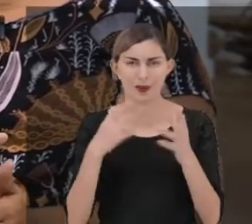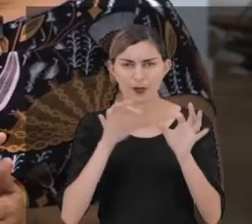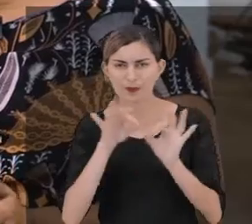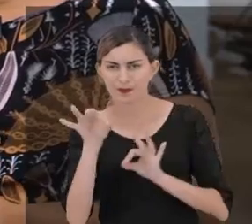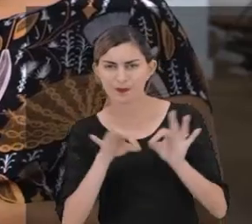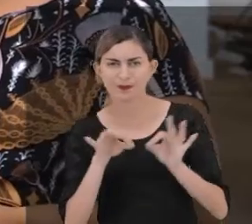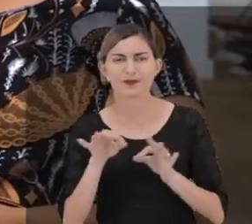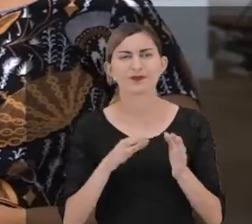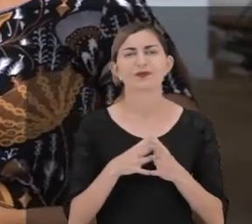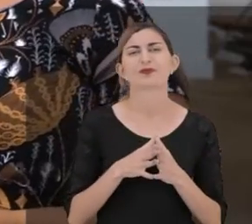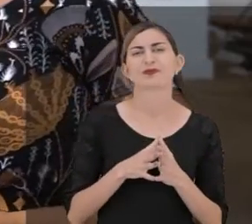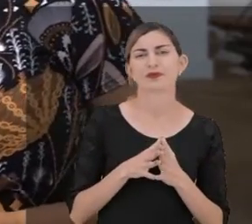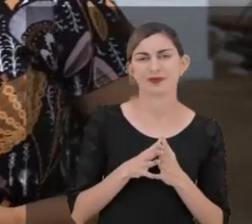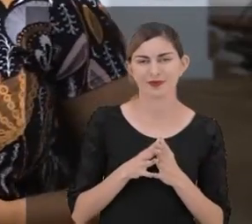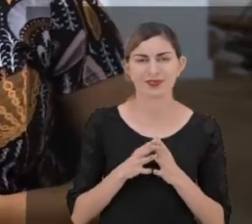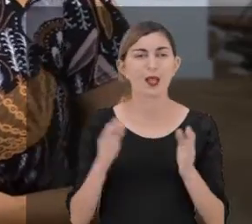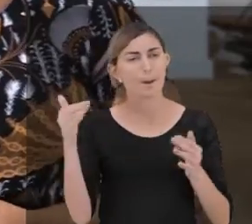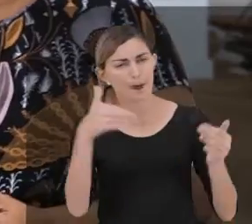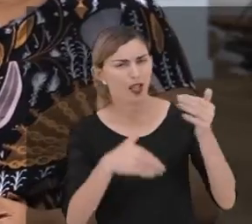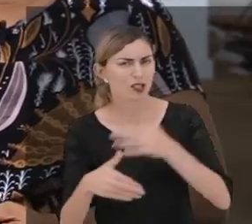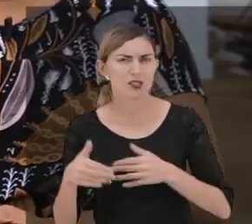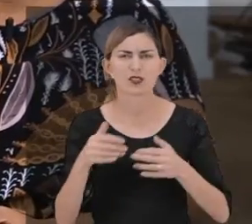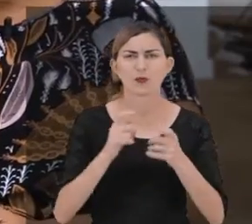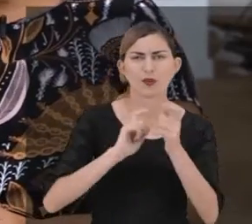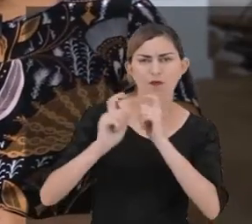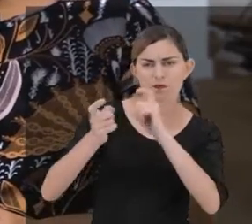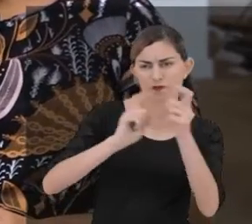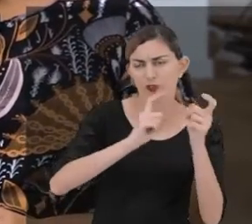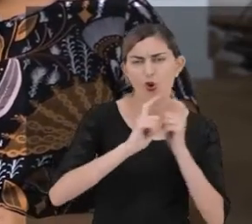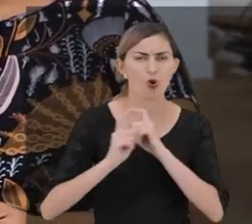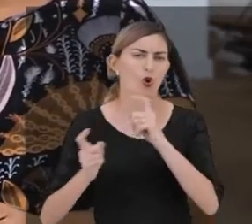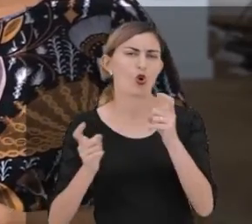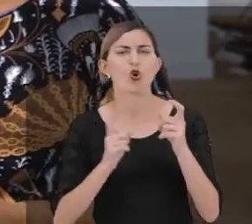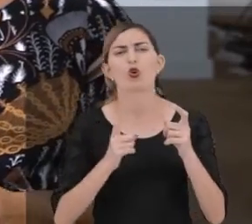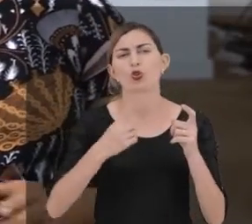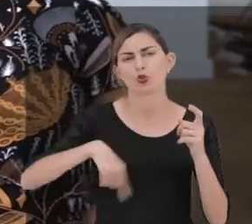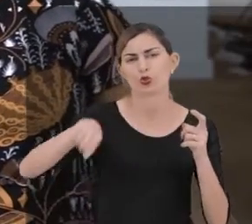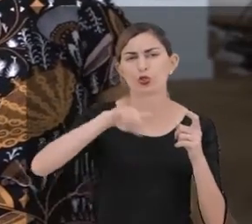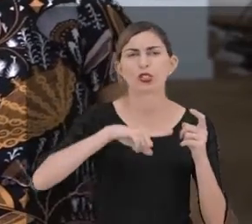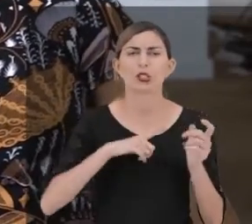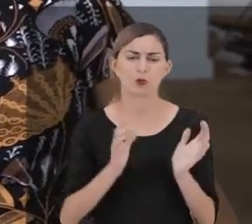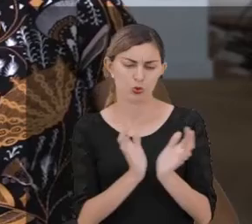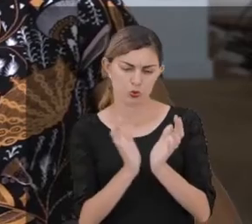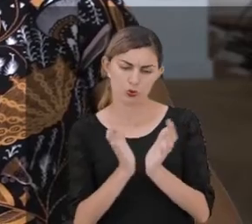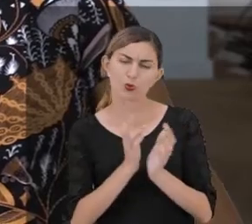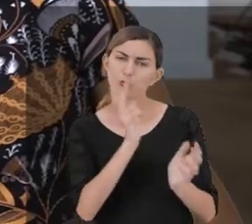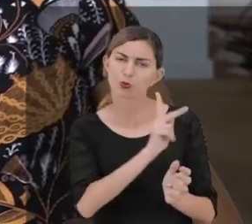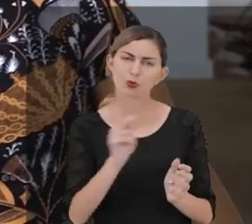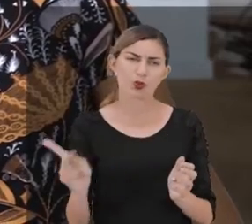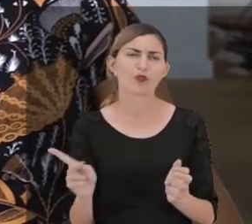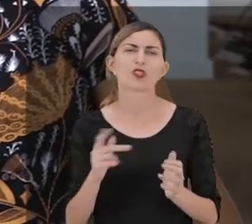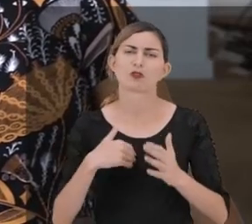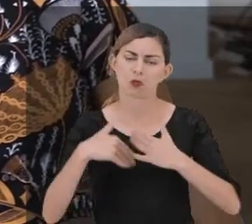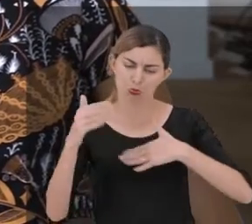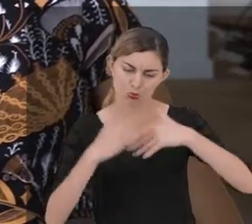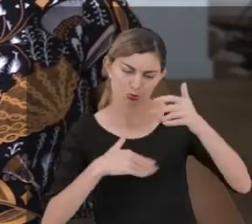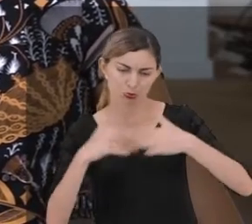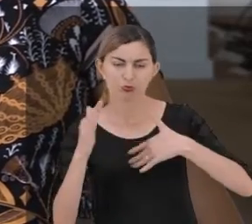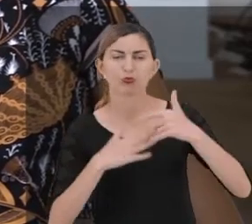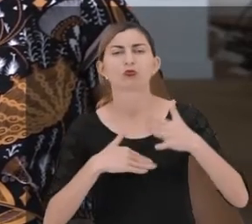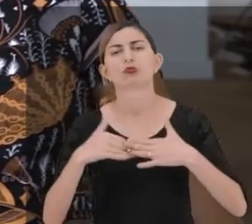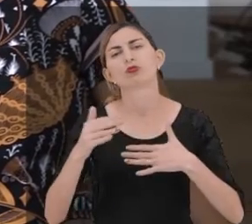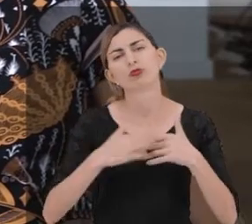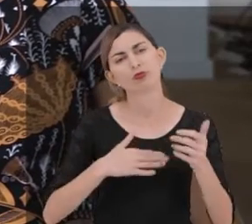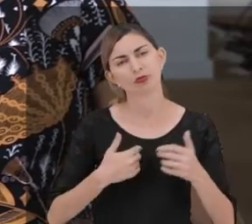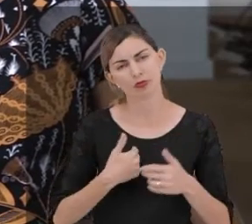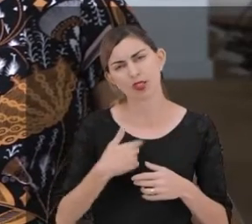que mexer em alguma coisa? Participem dos fóruns. Nós temos uma equipe de professores altamente